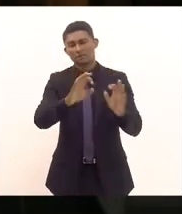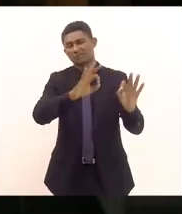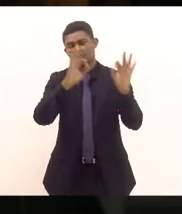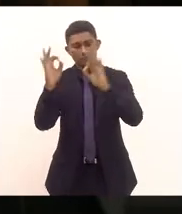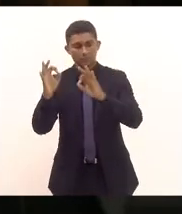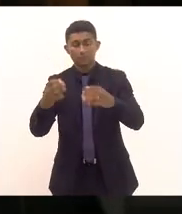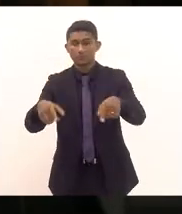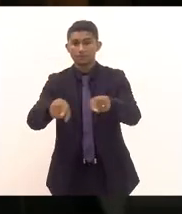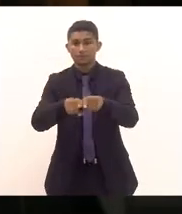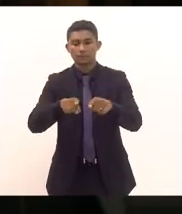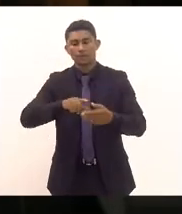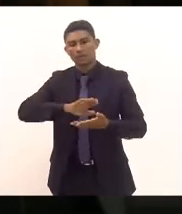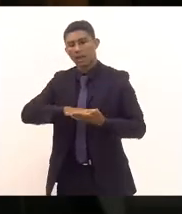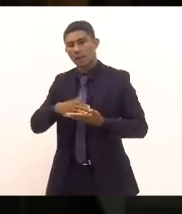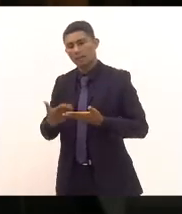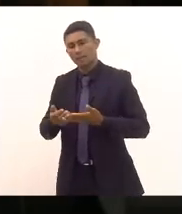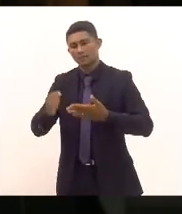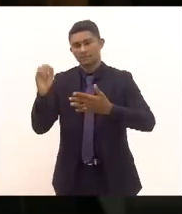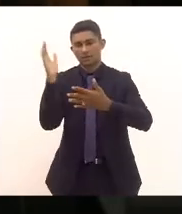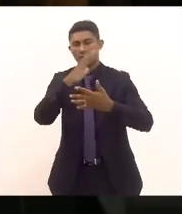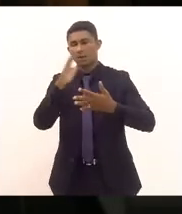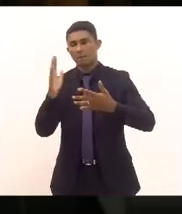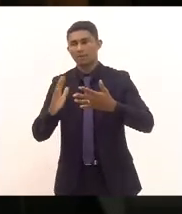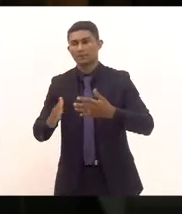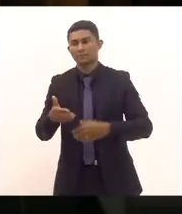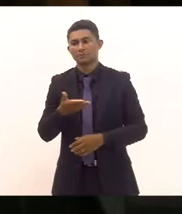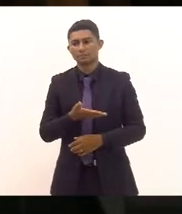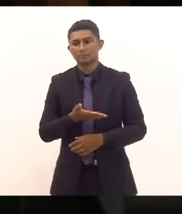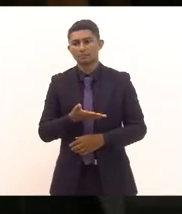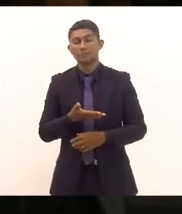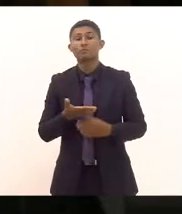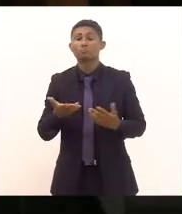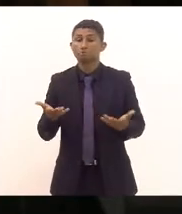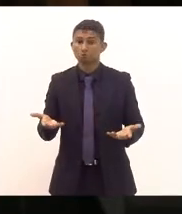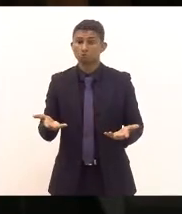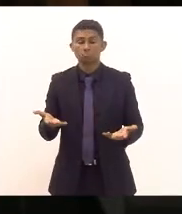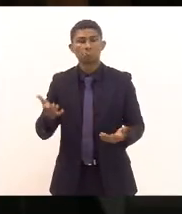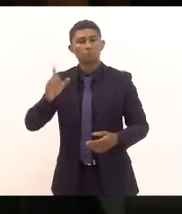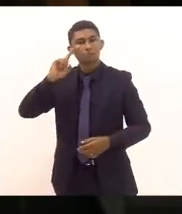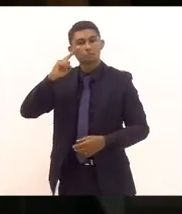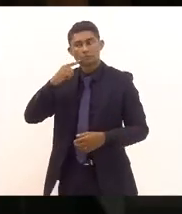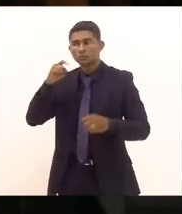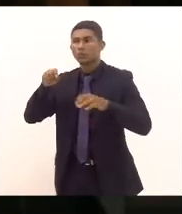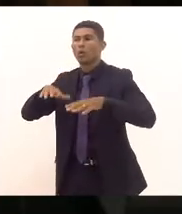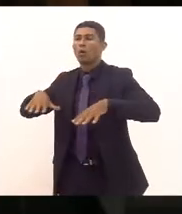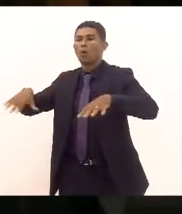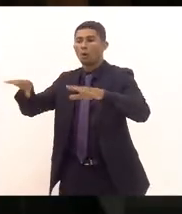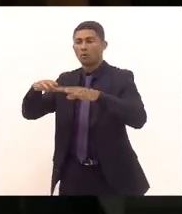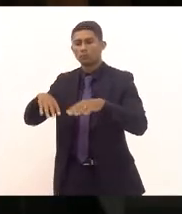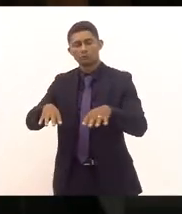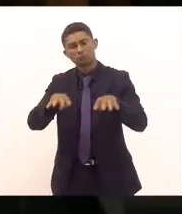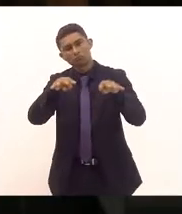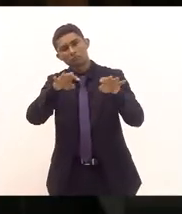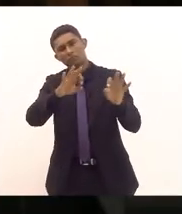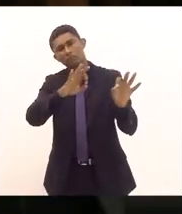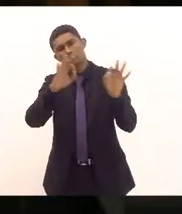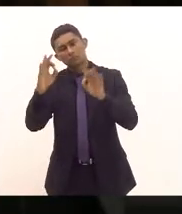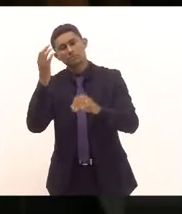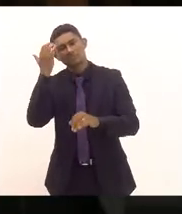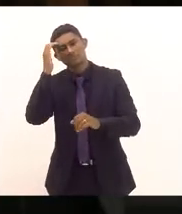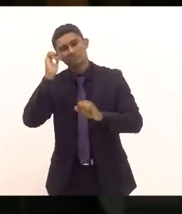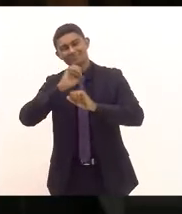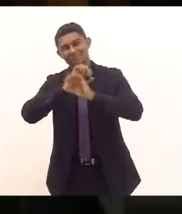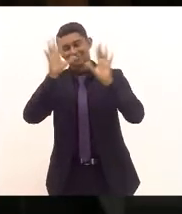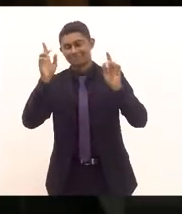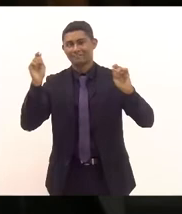chorei intérprete da linguagem de libras que leva a nossa voz aos